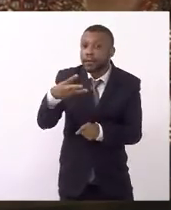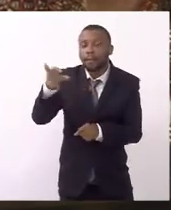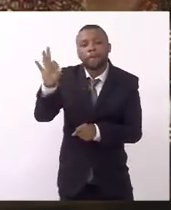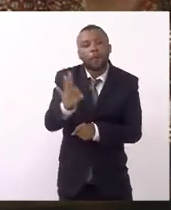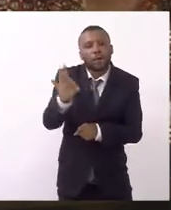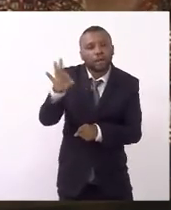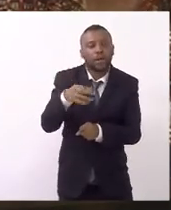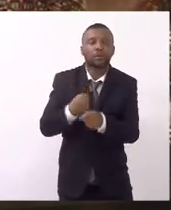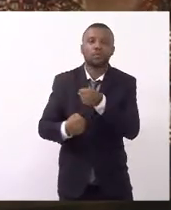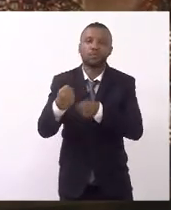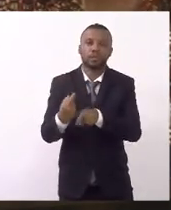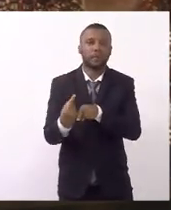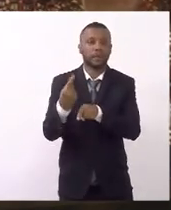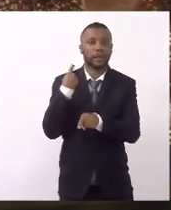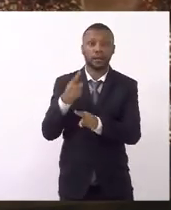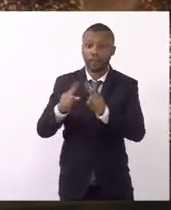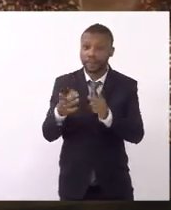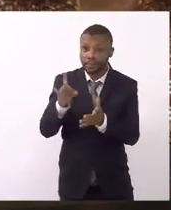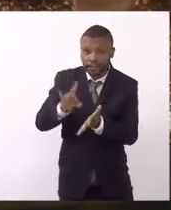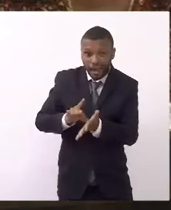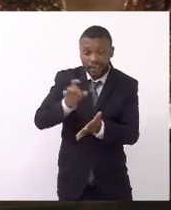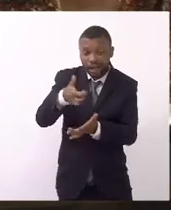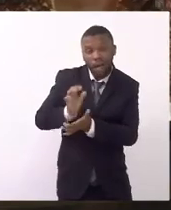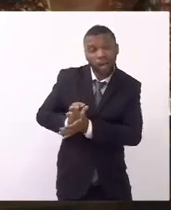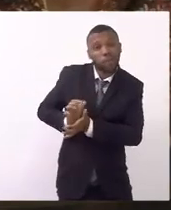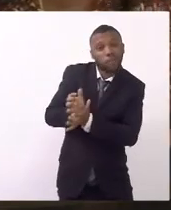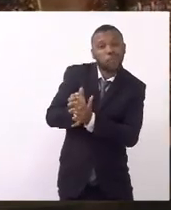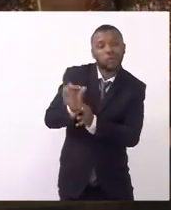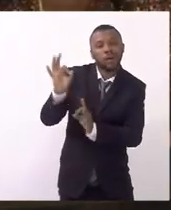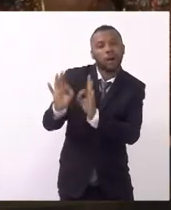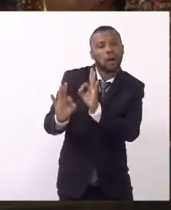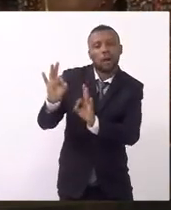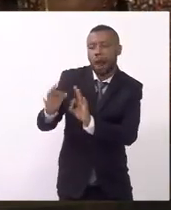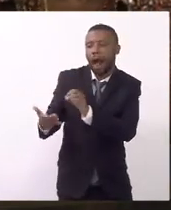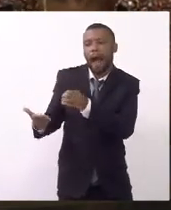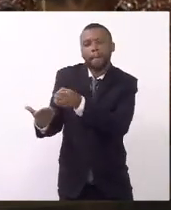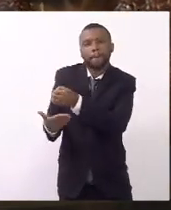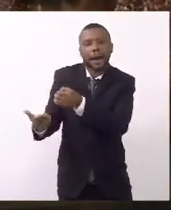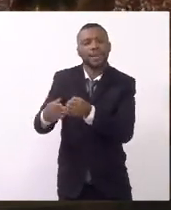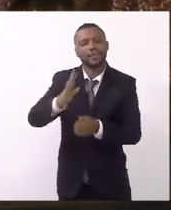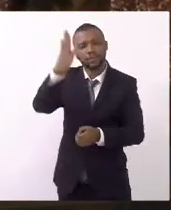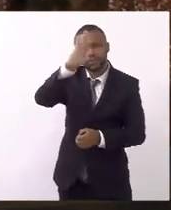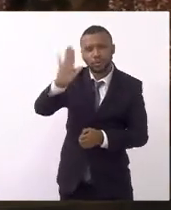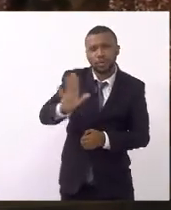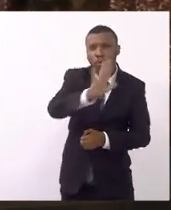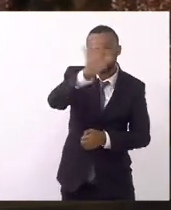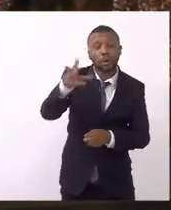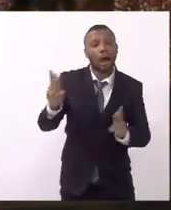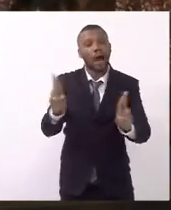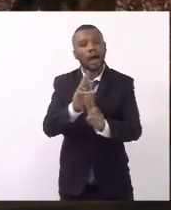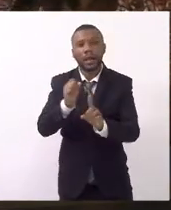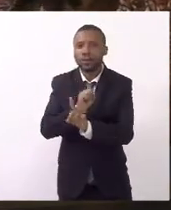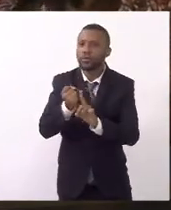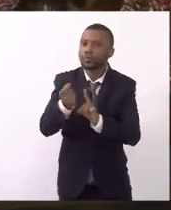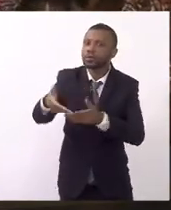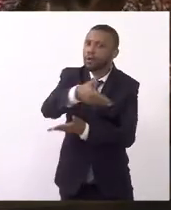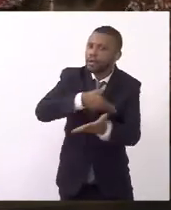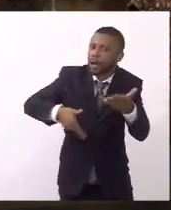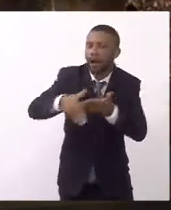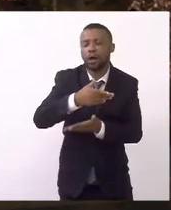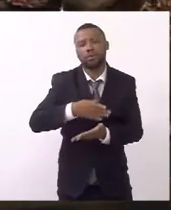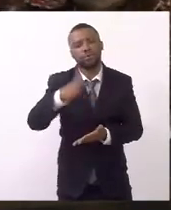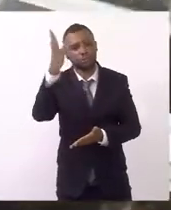ano mas que na verdade é parte do racismo Que estrutura o Brasil e estrutura todas as relações sociais brasileiras